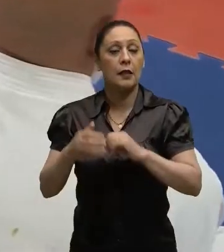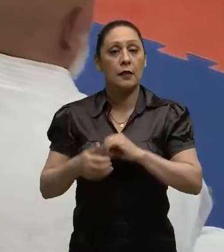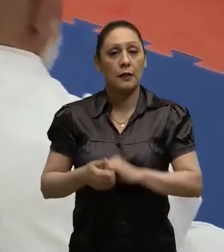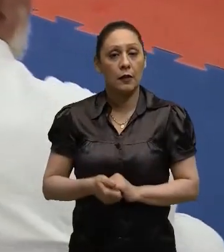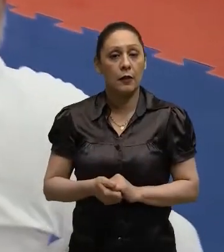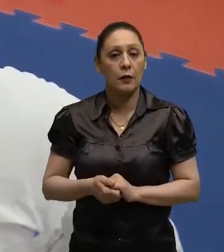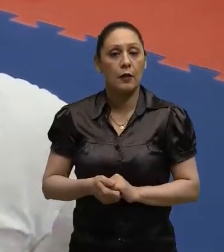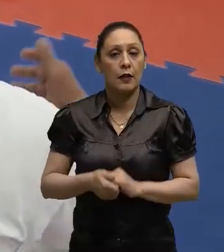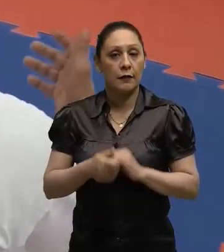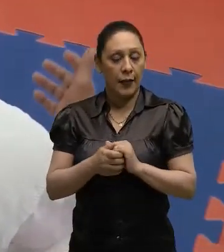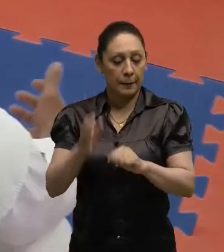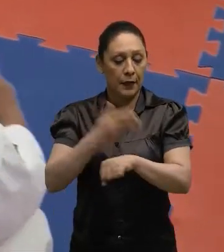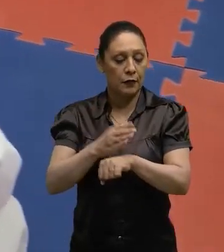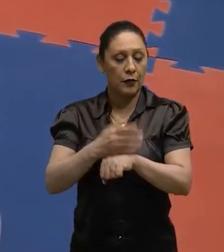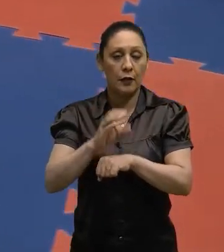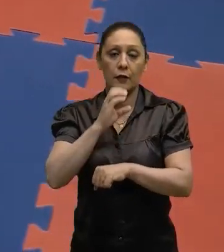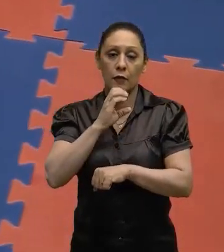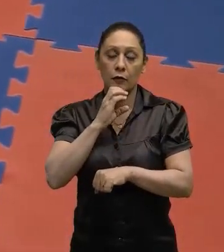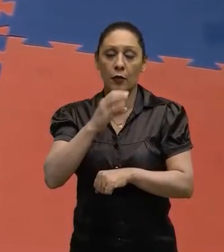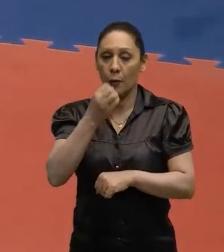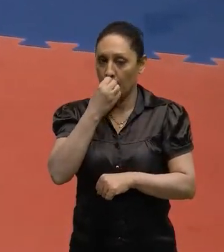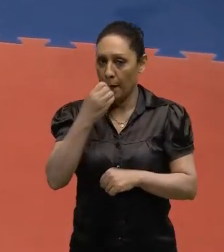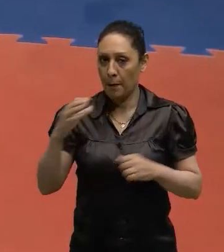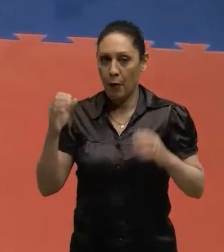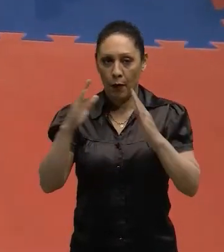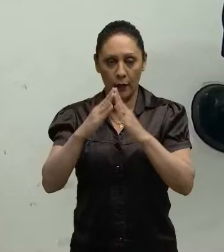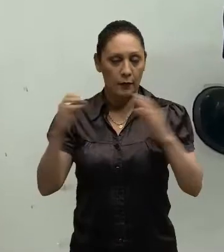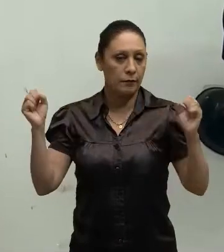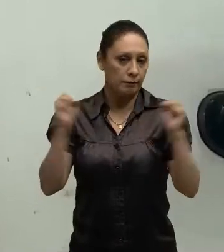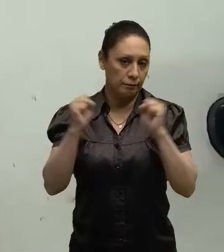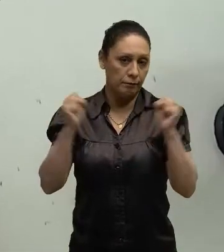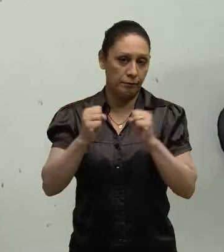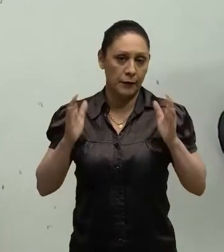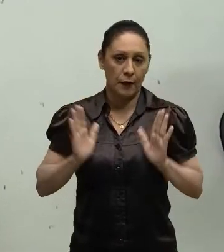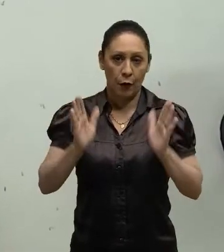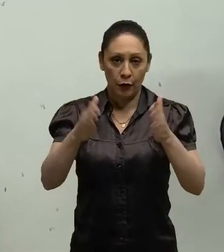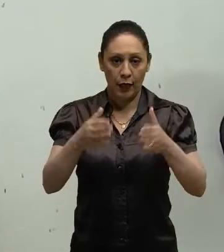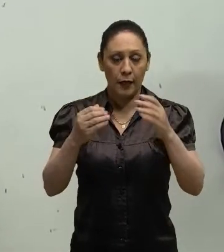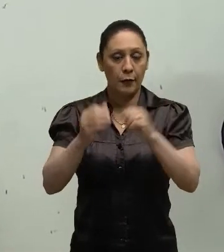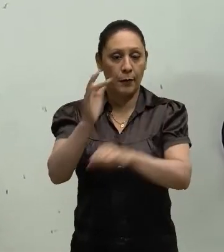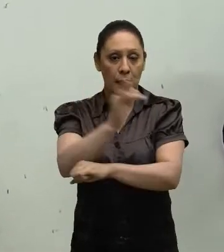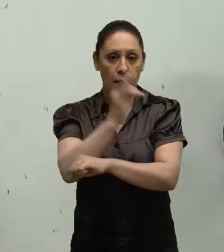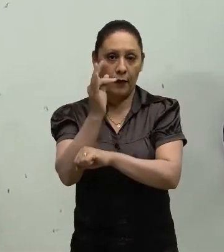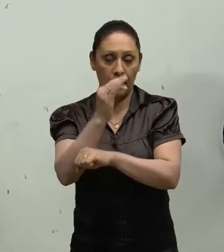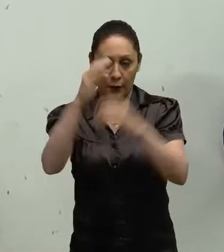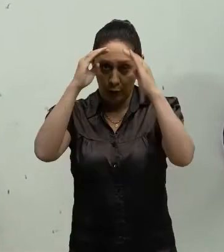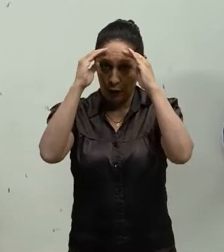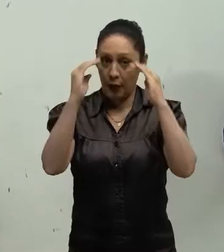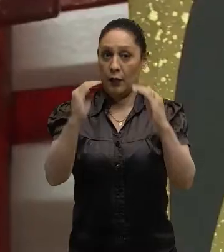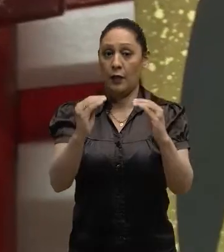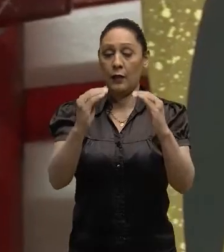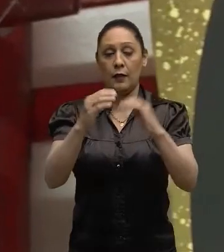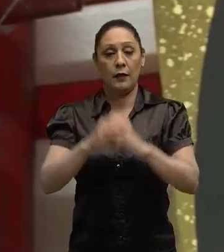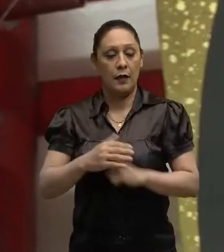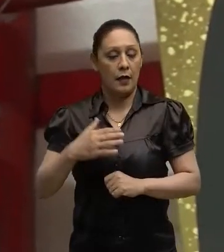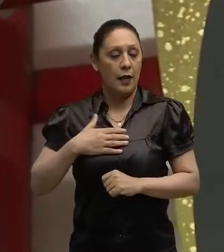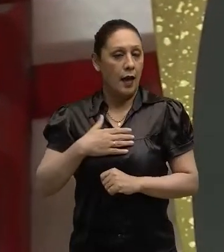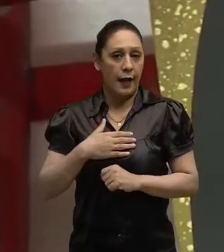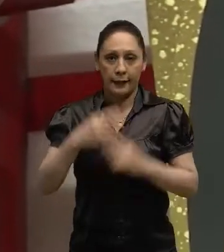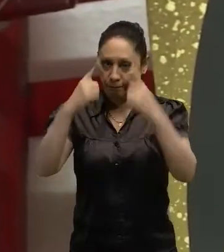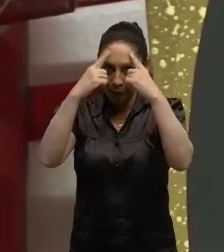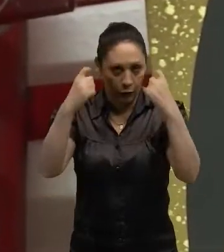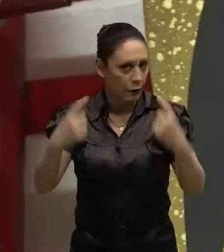fazer com o conhecimento. Um bom dojo, uma boa academia vai voltar para a formação. A cortesia, a não